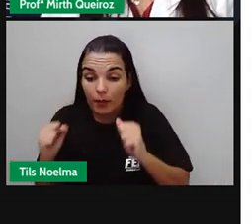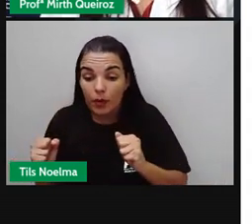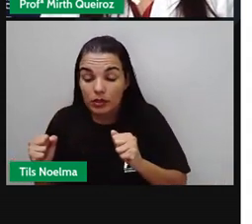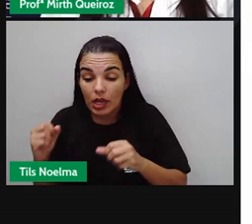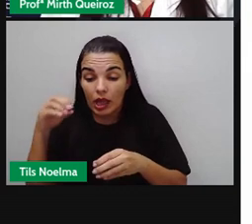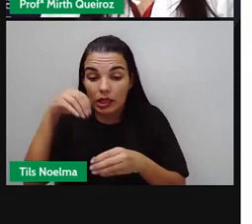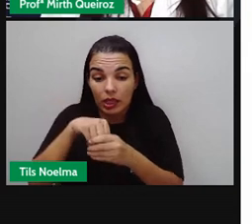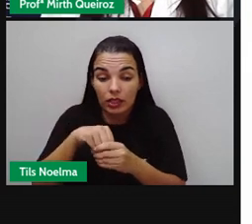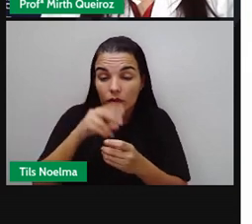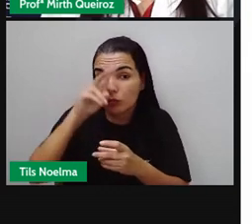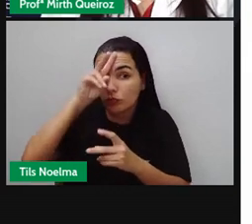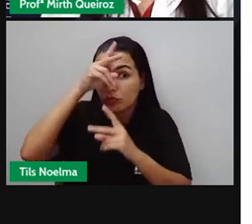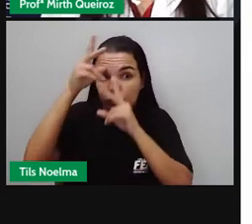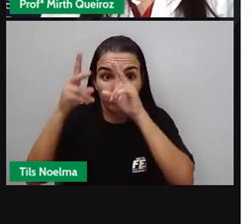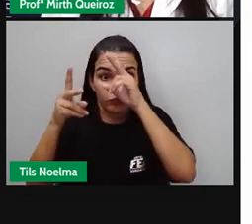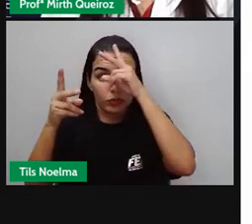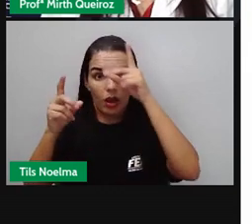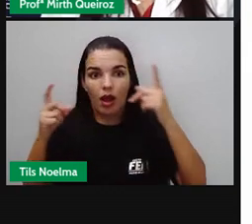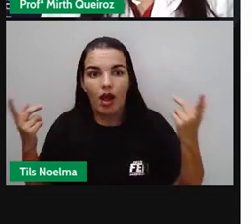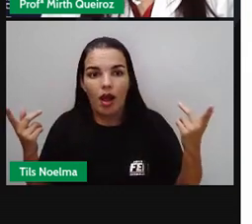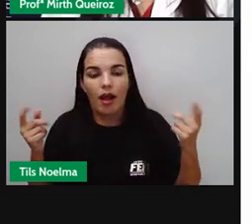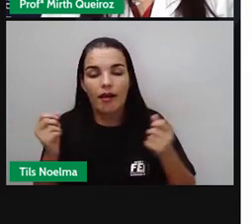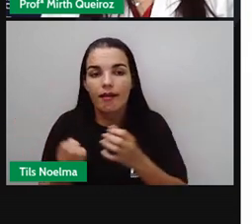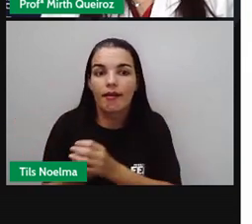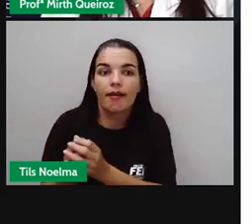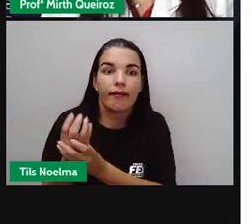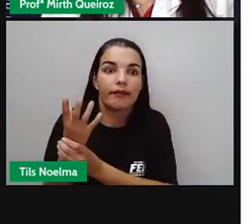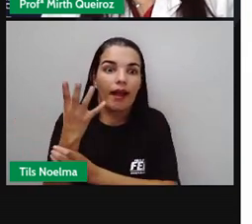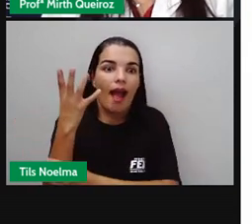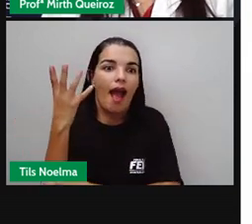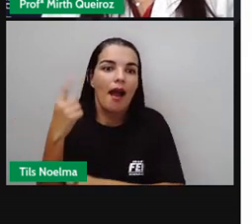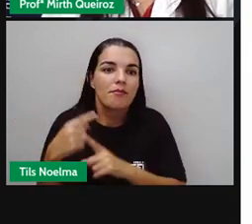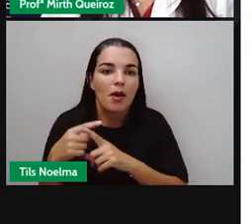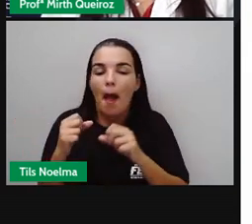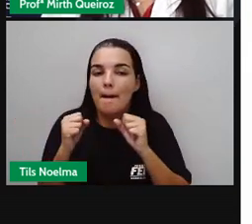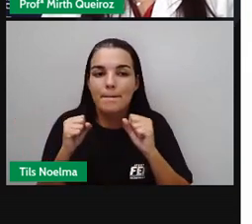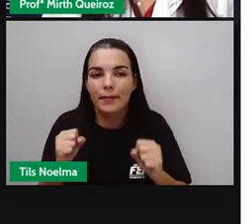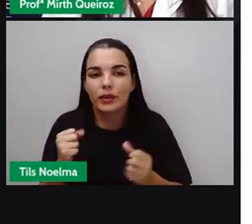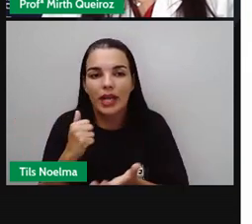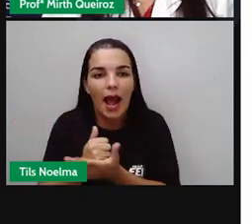fantástica, de forma a ajudar a obter uma narrativa inusitada que